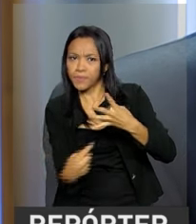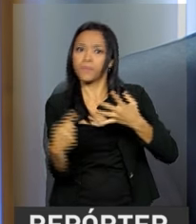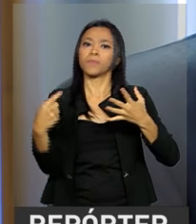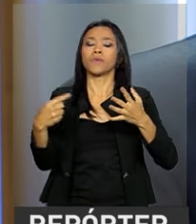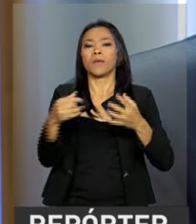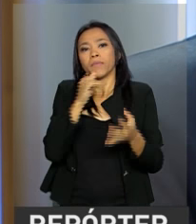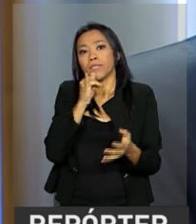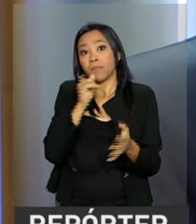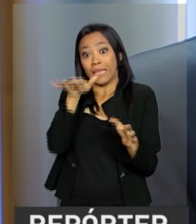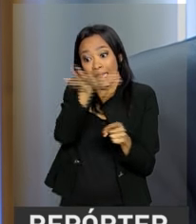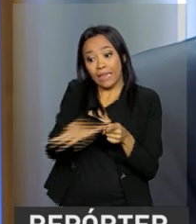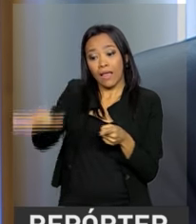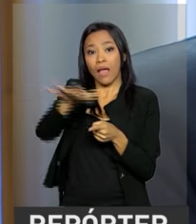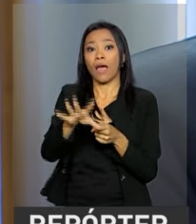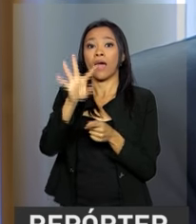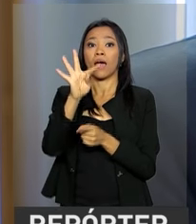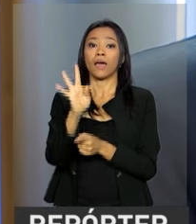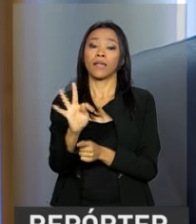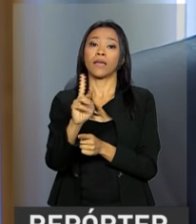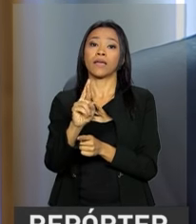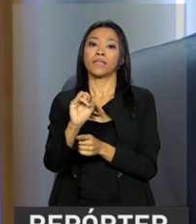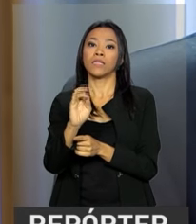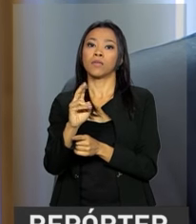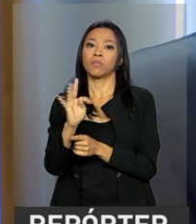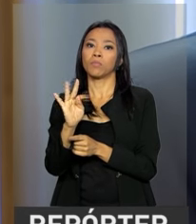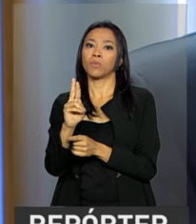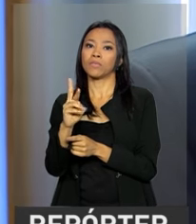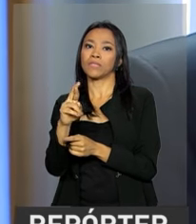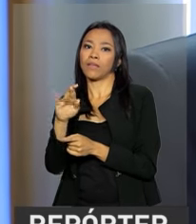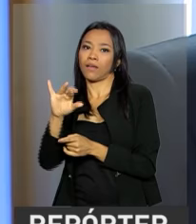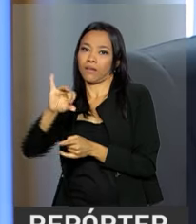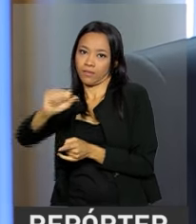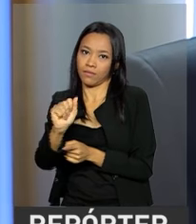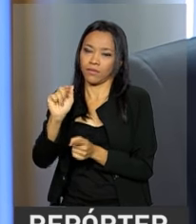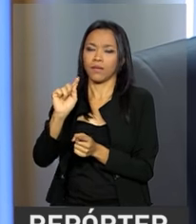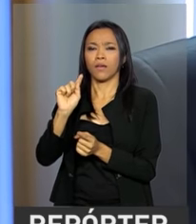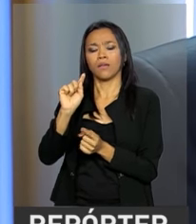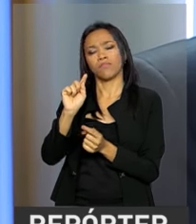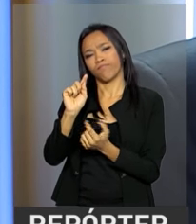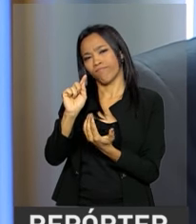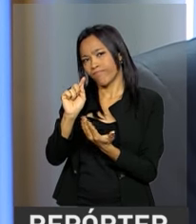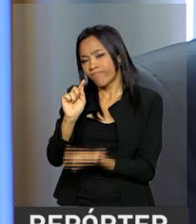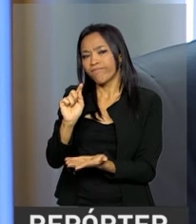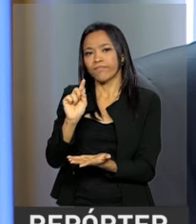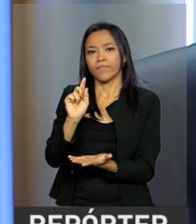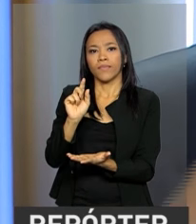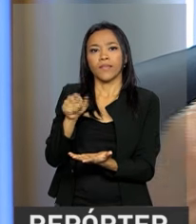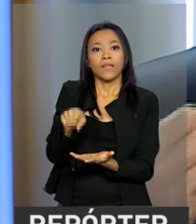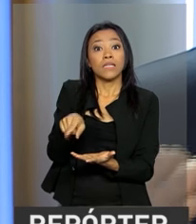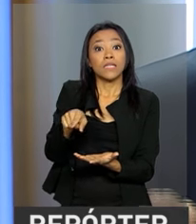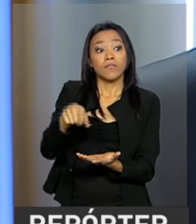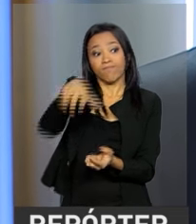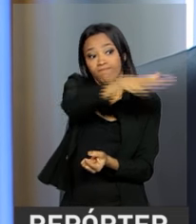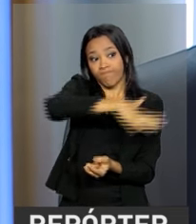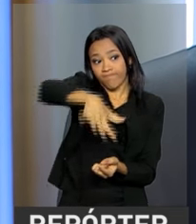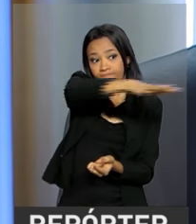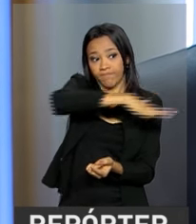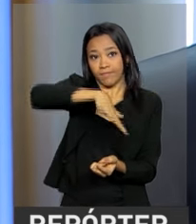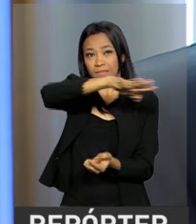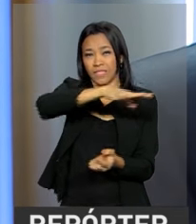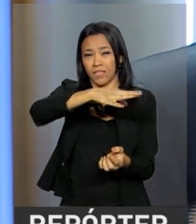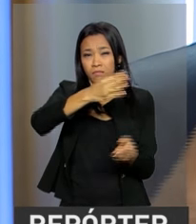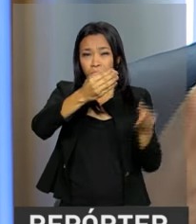medidas tributárias eh uma delas visando facilitar e possibilitar que companhias que tenham